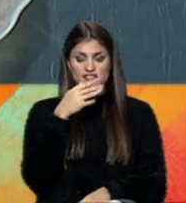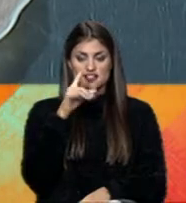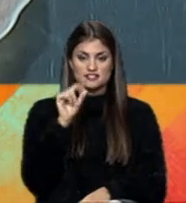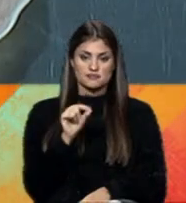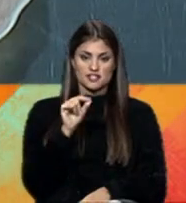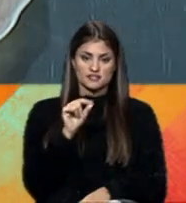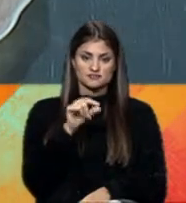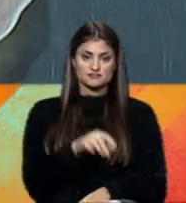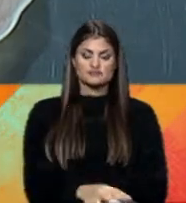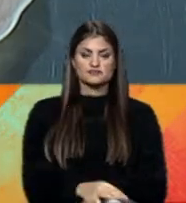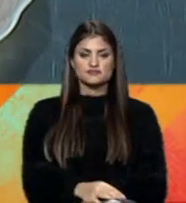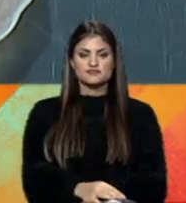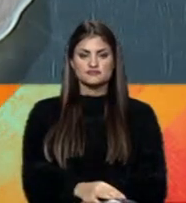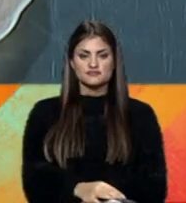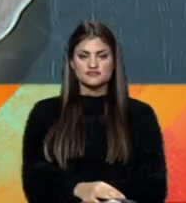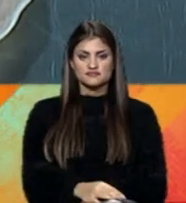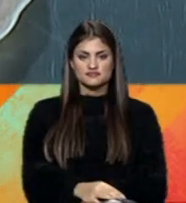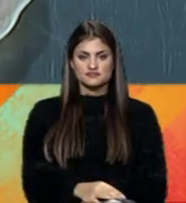de sopa de tomilho fresco.